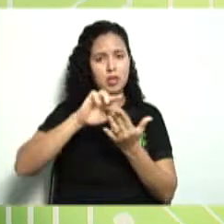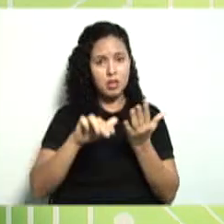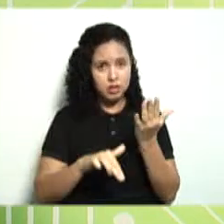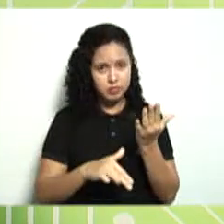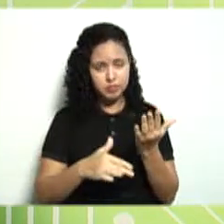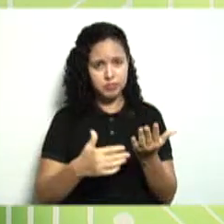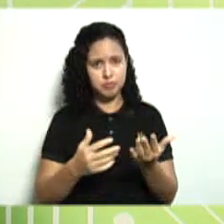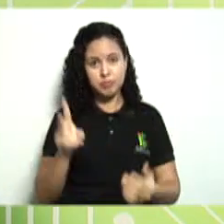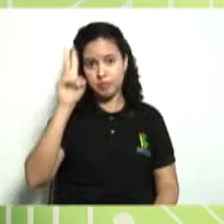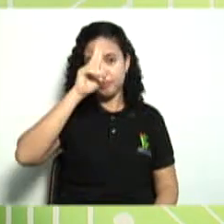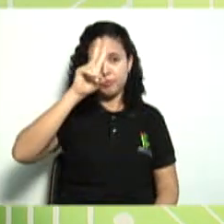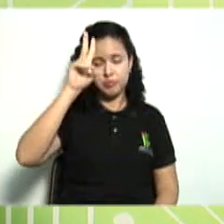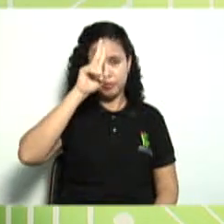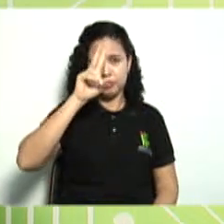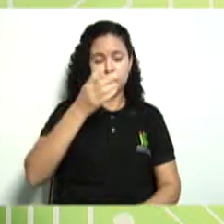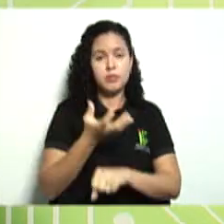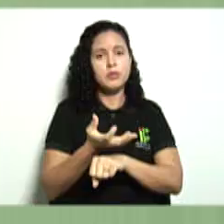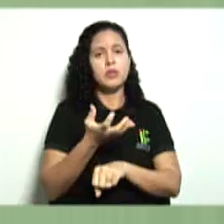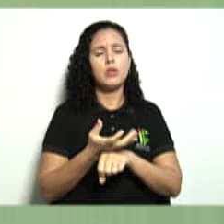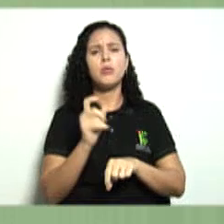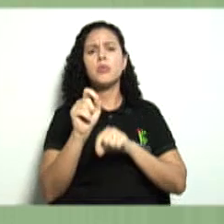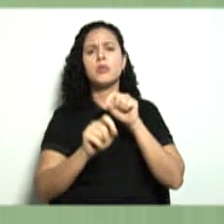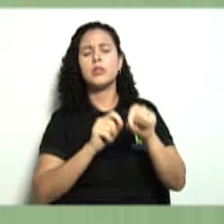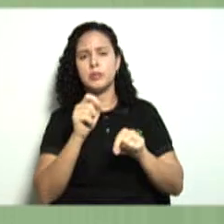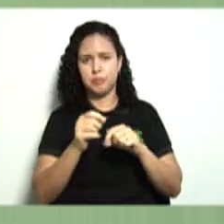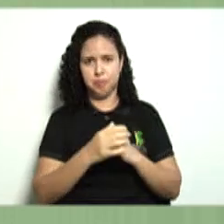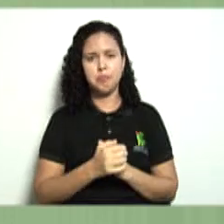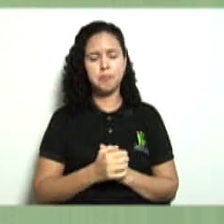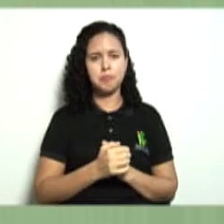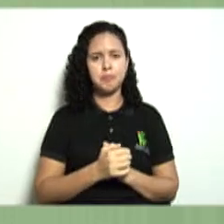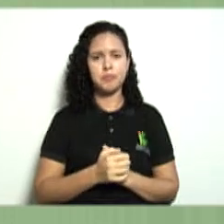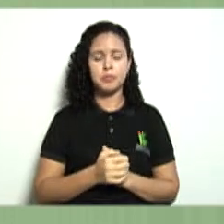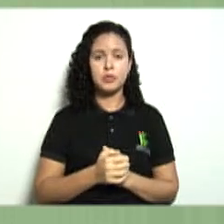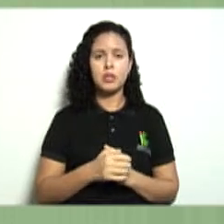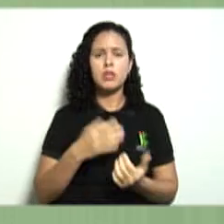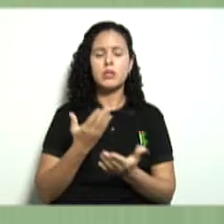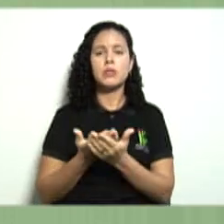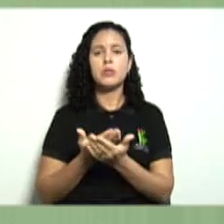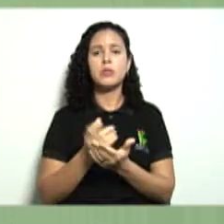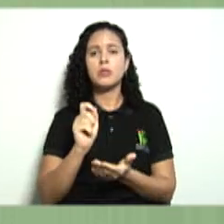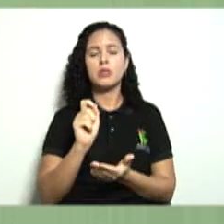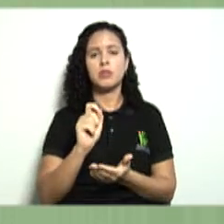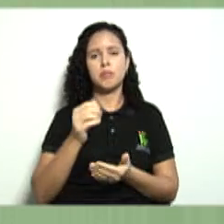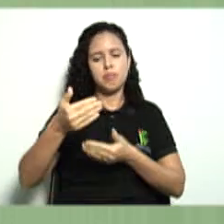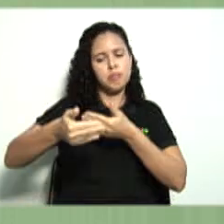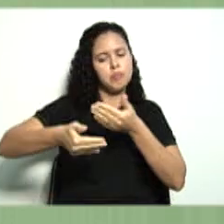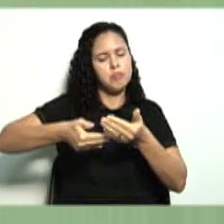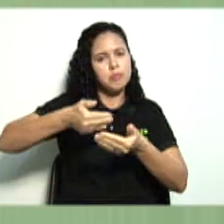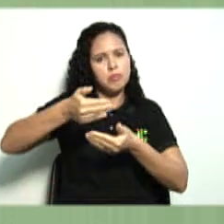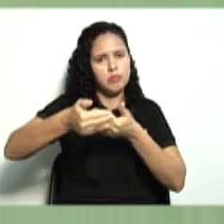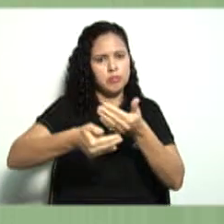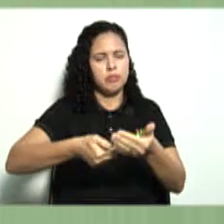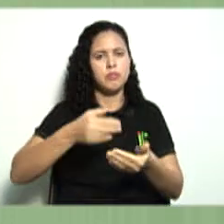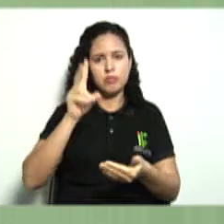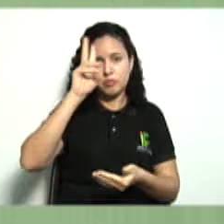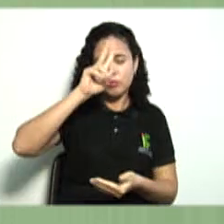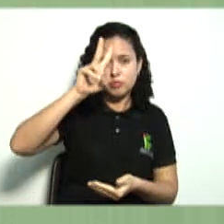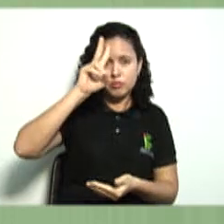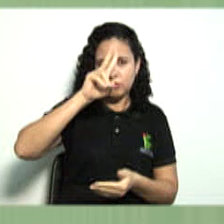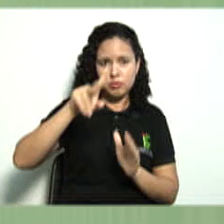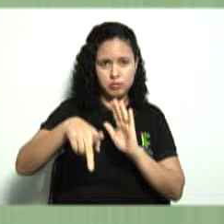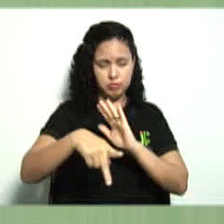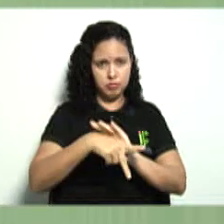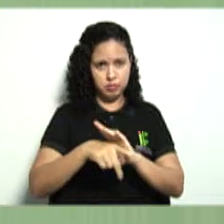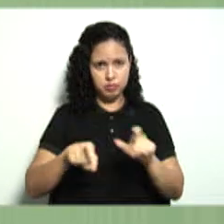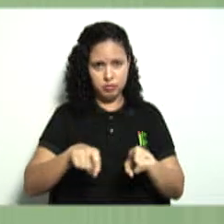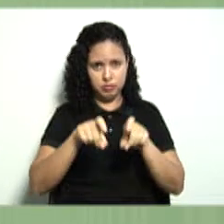gente trabalhou aqui nessa disciplina. Vem aqui, ó. Então, o que a gente estudou? Histórico e evolução da informática,